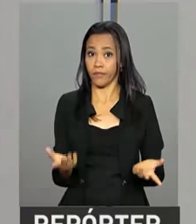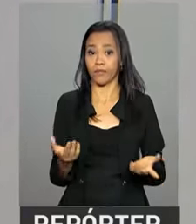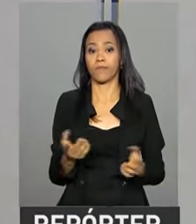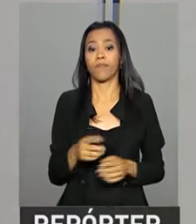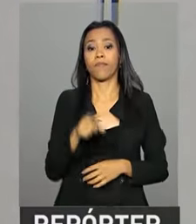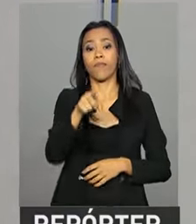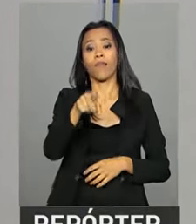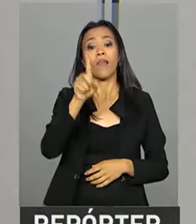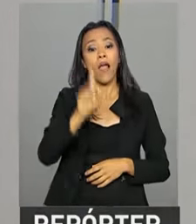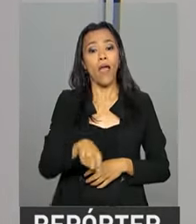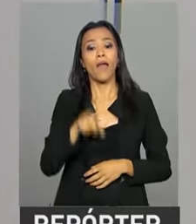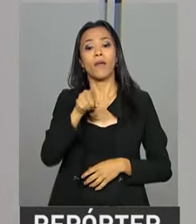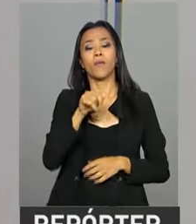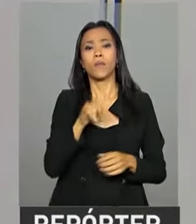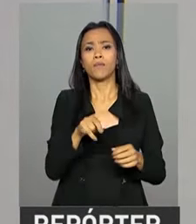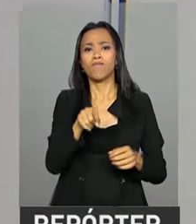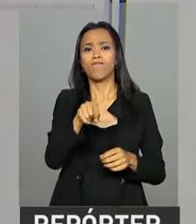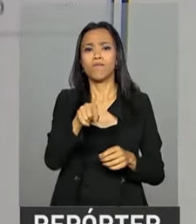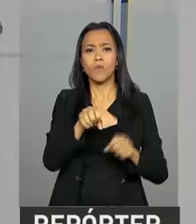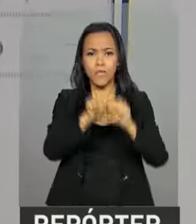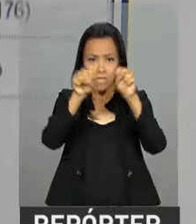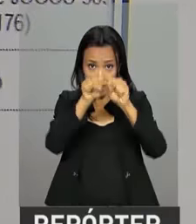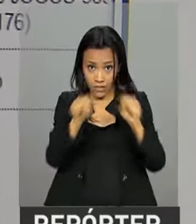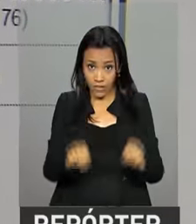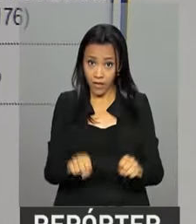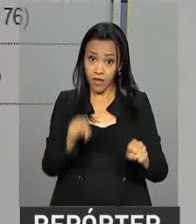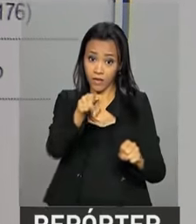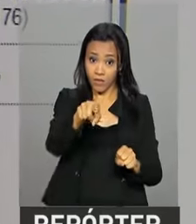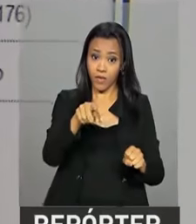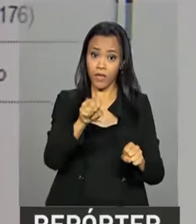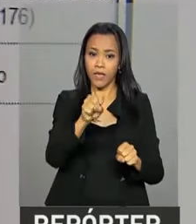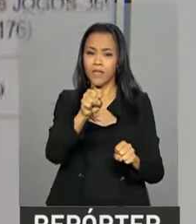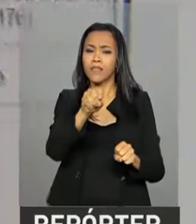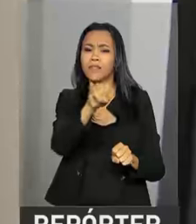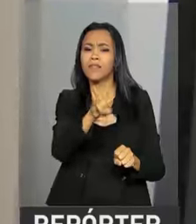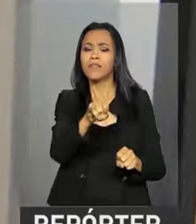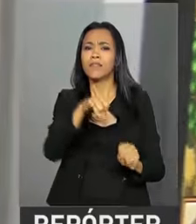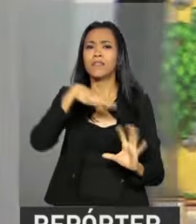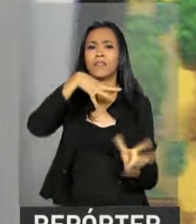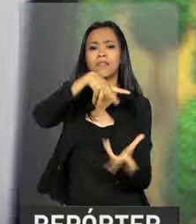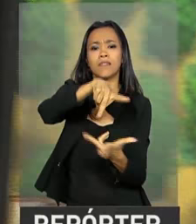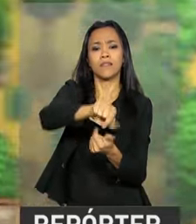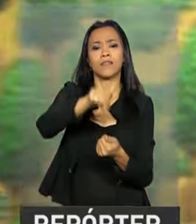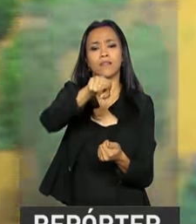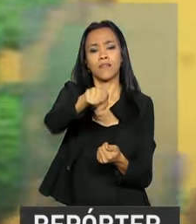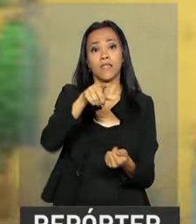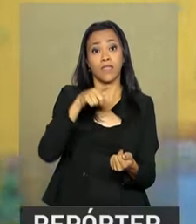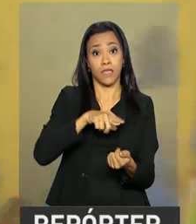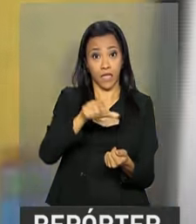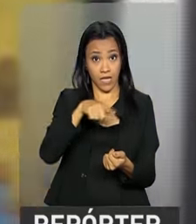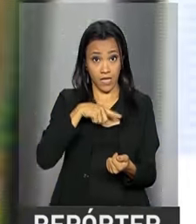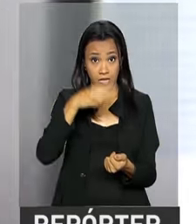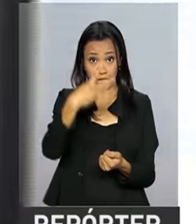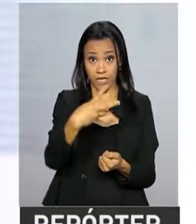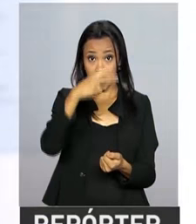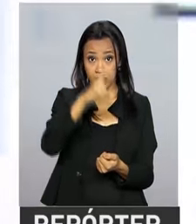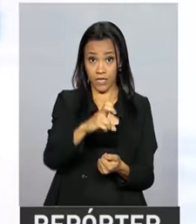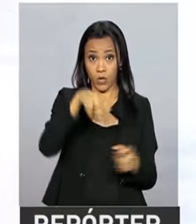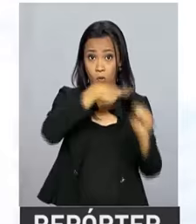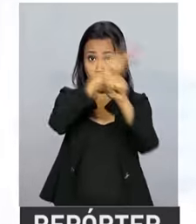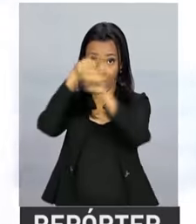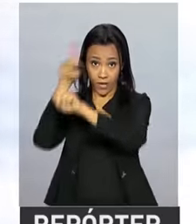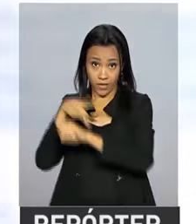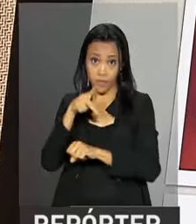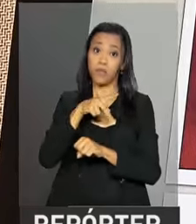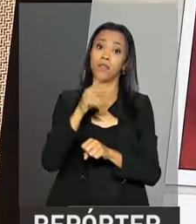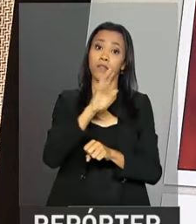trabalho que é feito com o uso do IARC, um sistema internacional de classificação etária representado por 35 países, entre eles